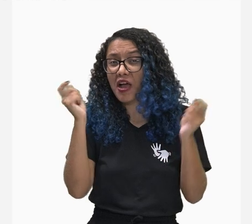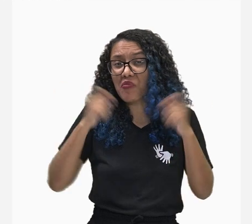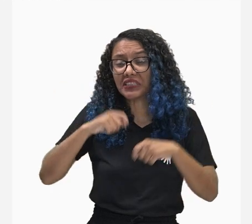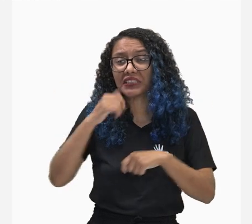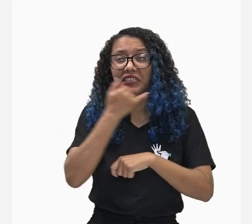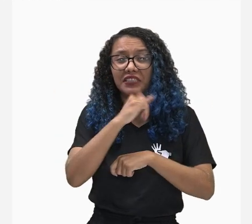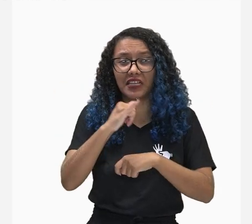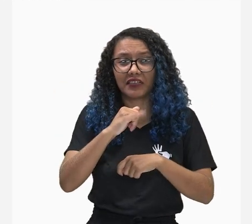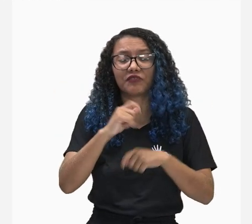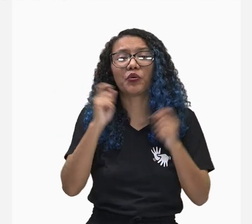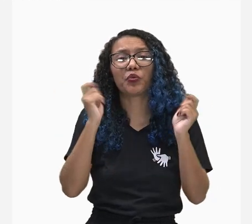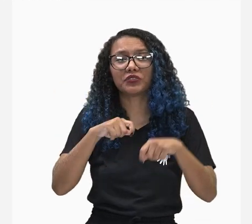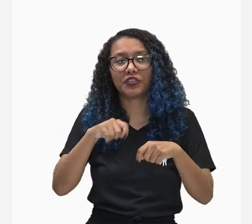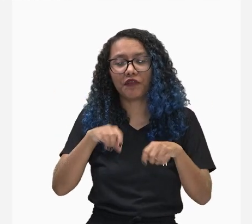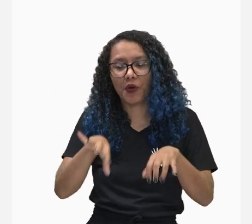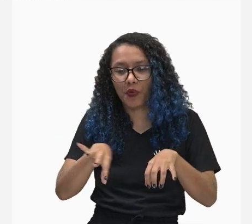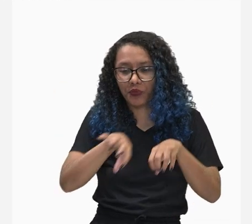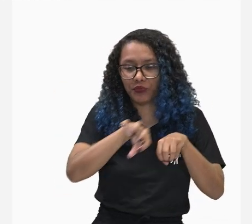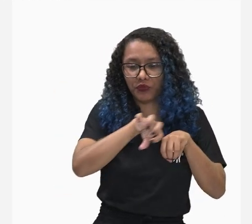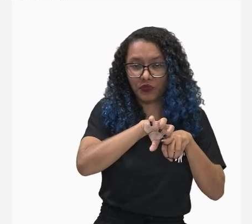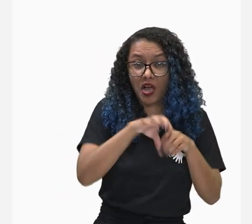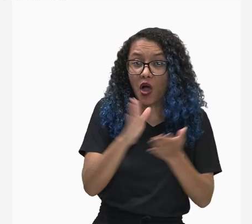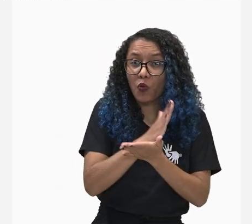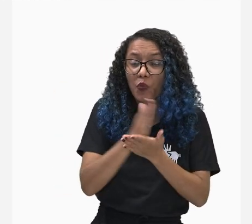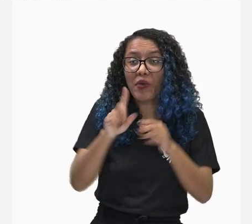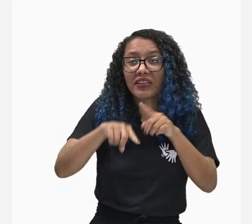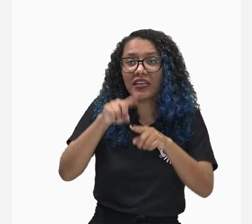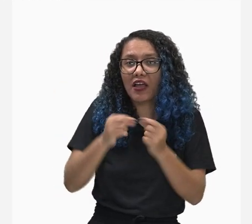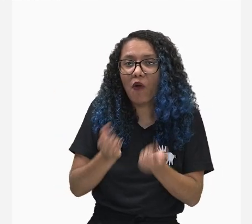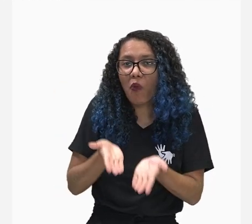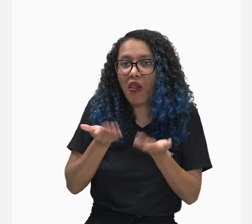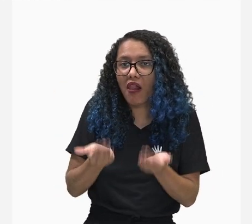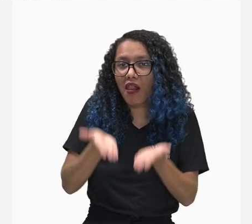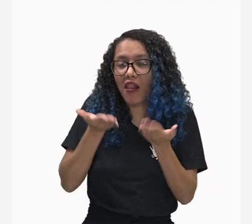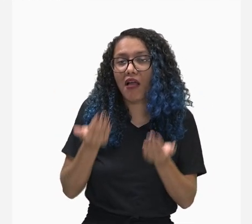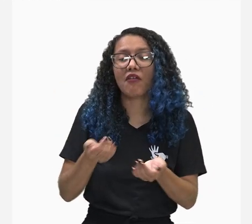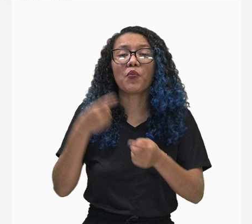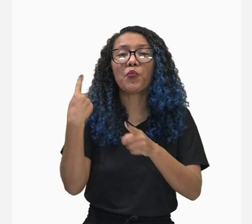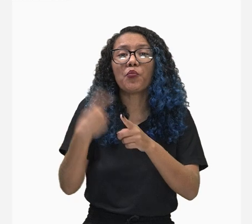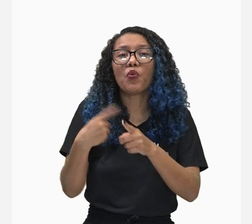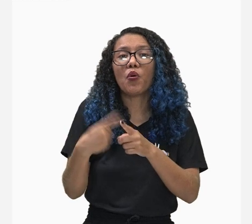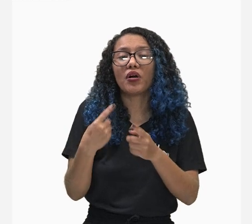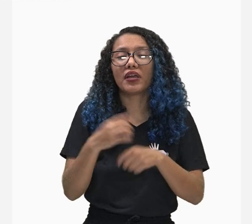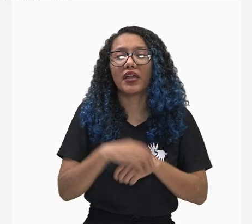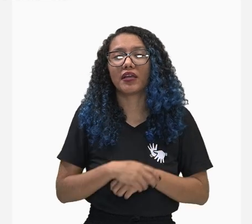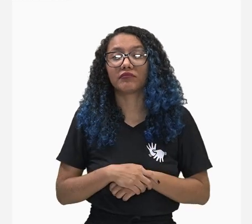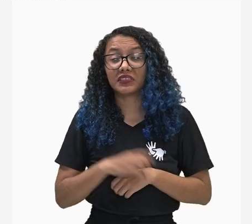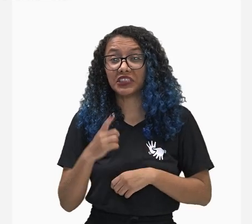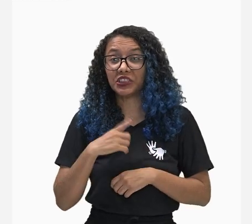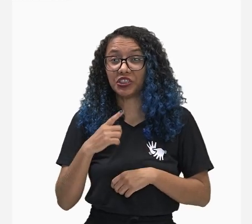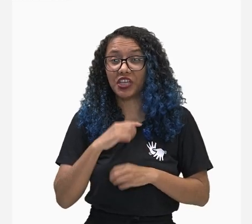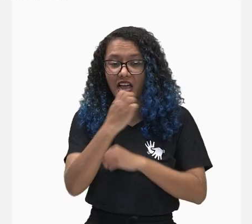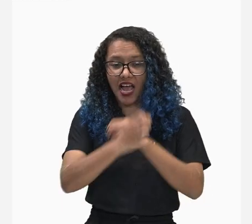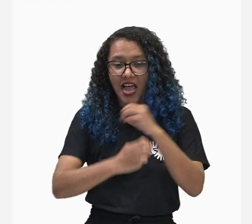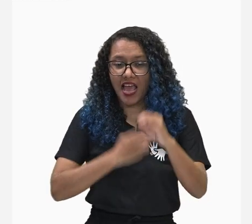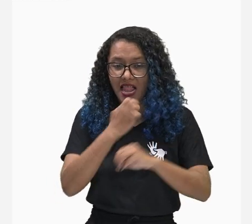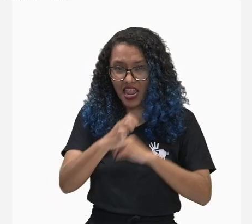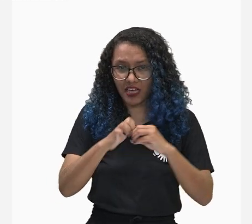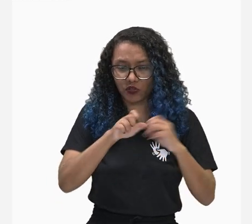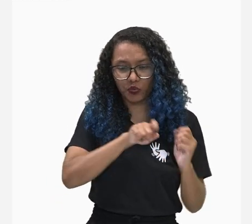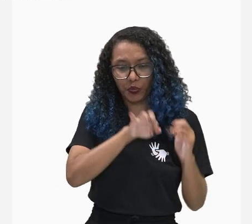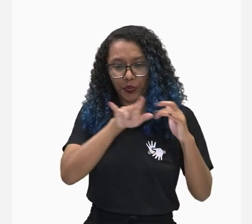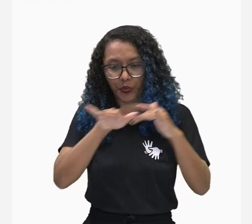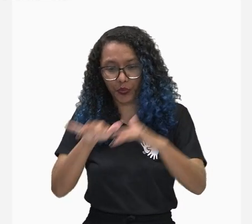conseguiu atrair certos objetos muito leves, devido ali à circulação, à migração de elétrons de um ponto a